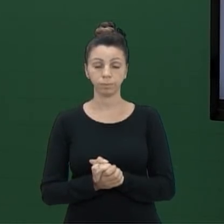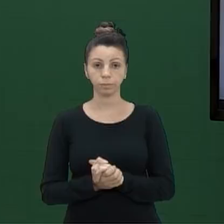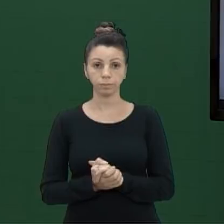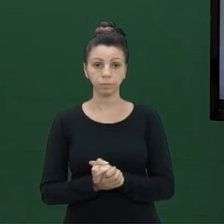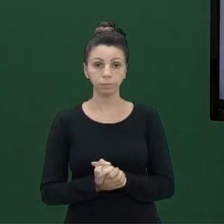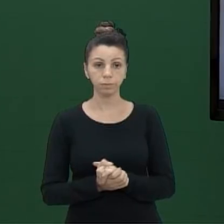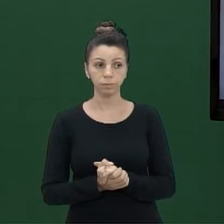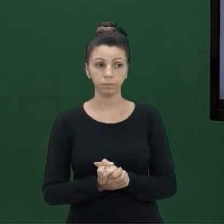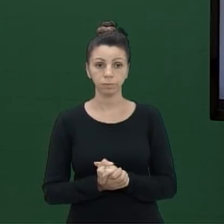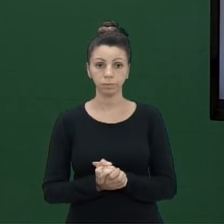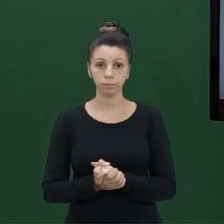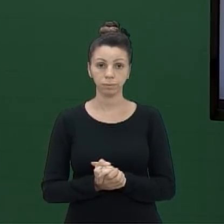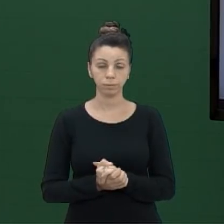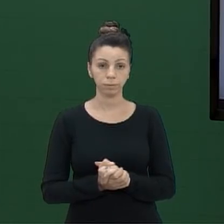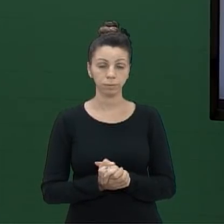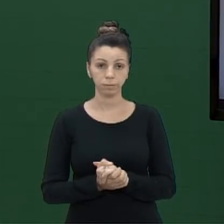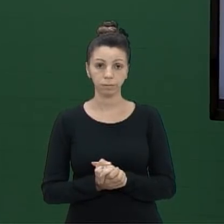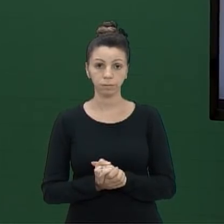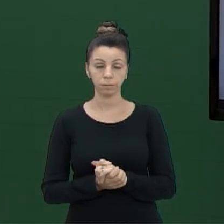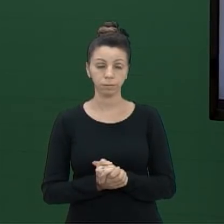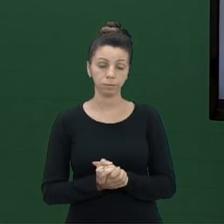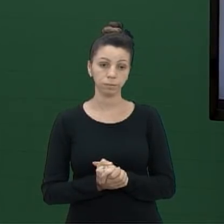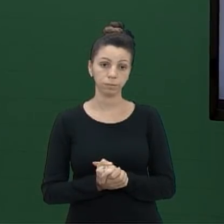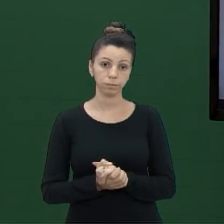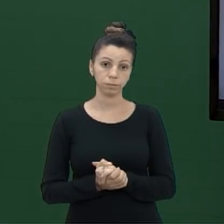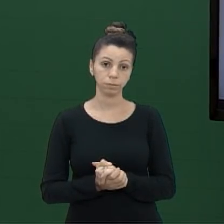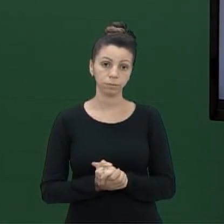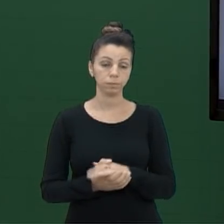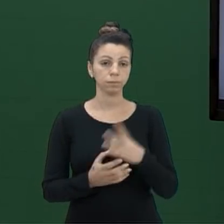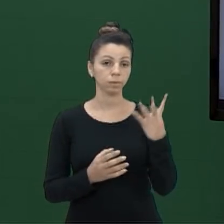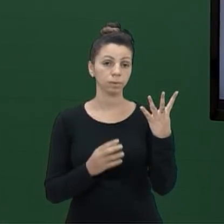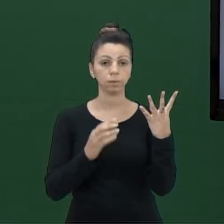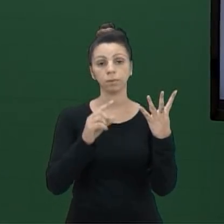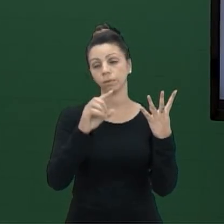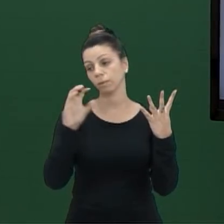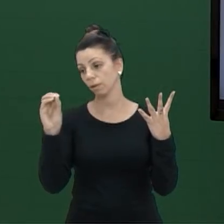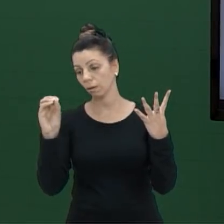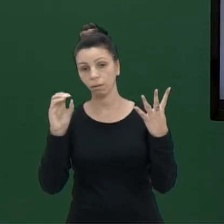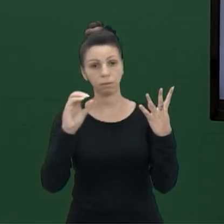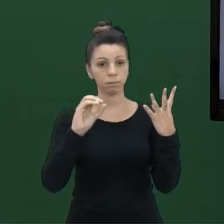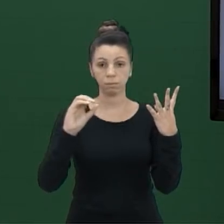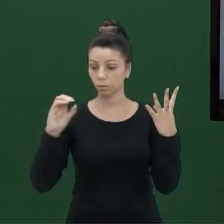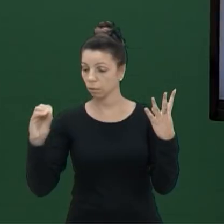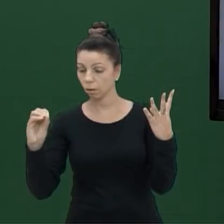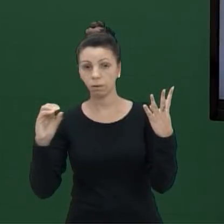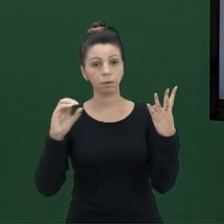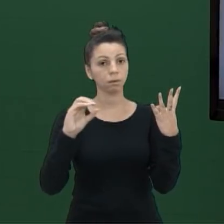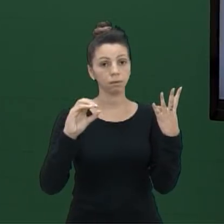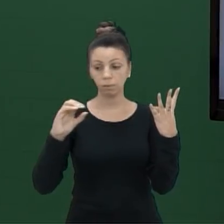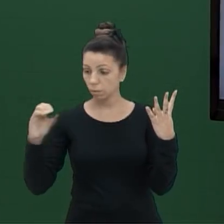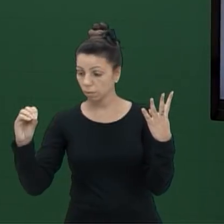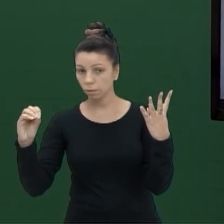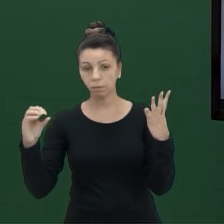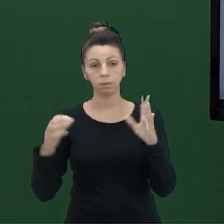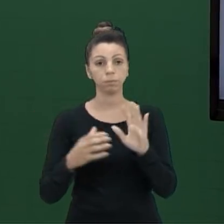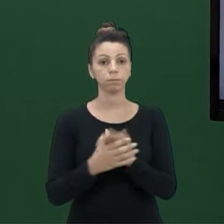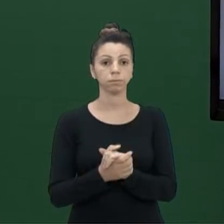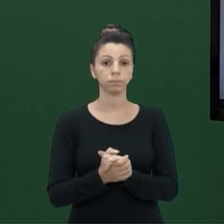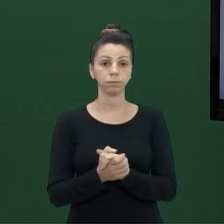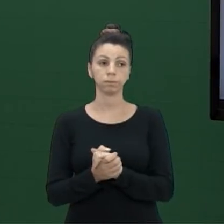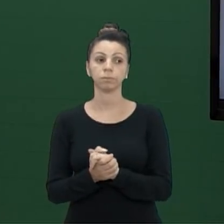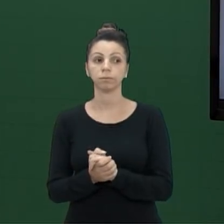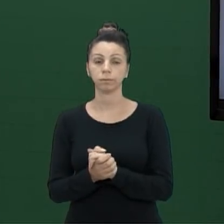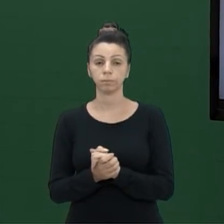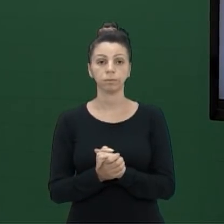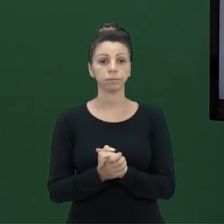Então, a gente vai ter de calcular 4 vezes 0, 4 vezes 0, 4 vezes 0. E quando a gente